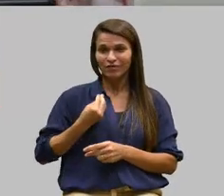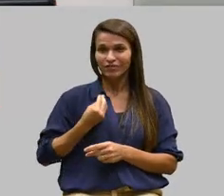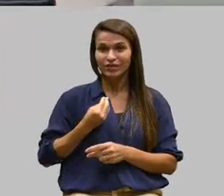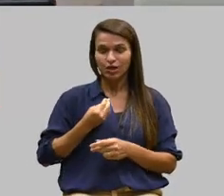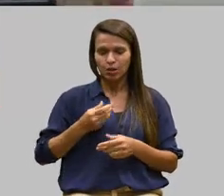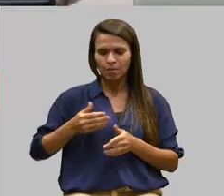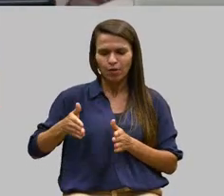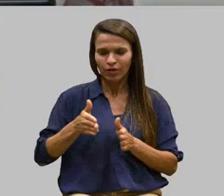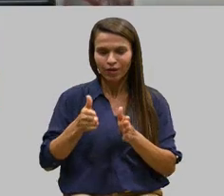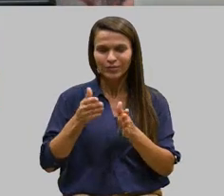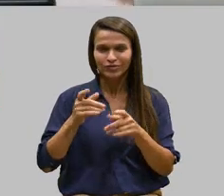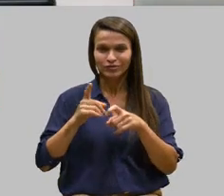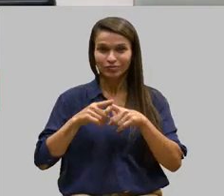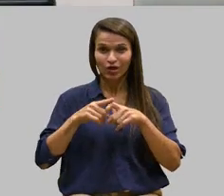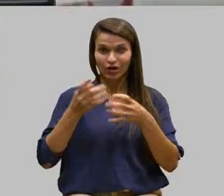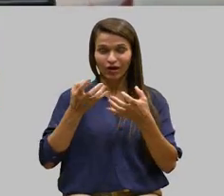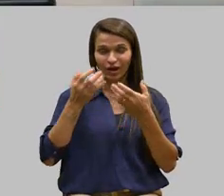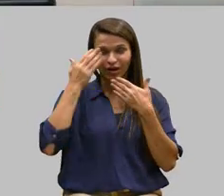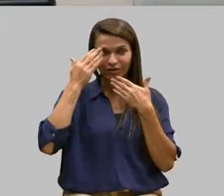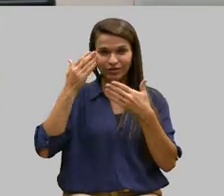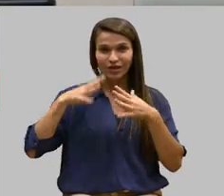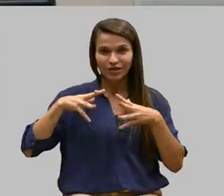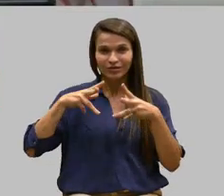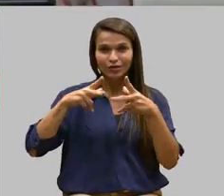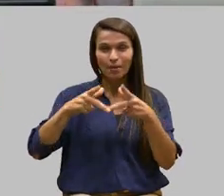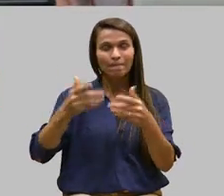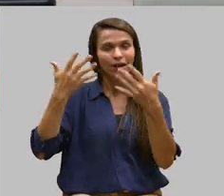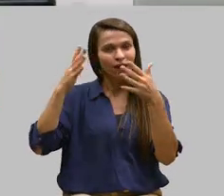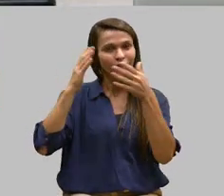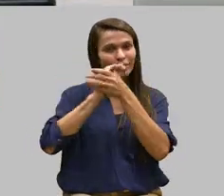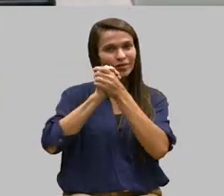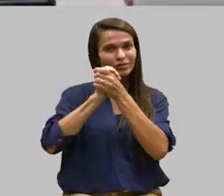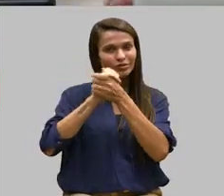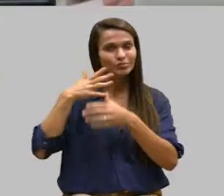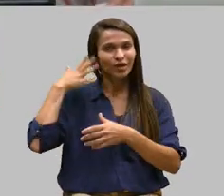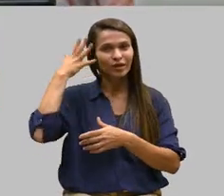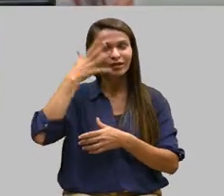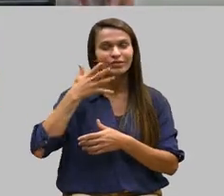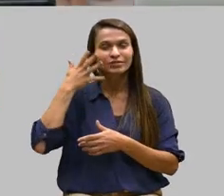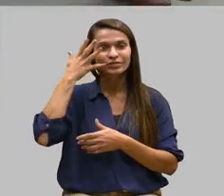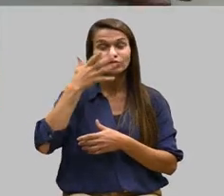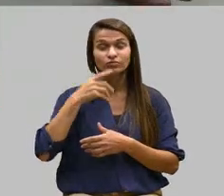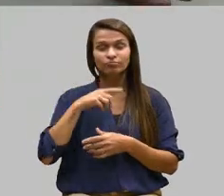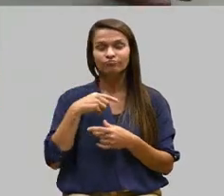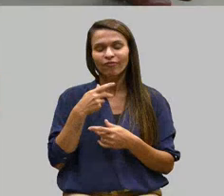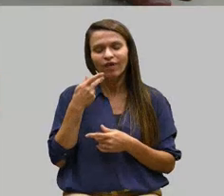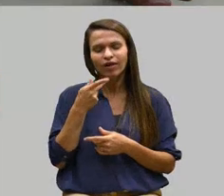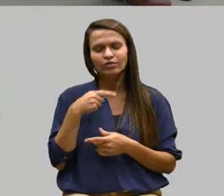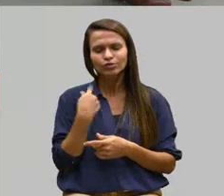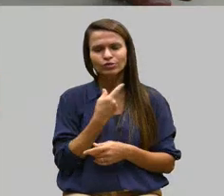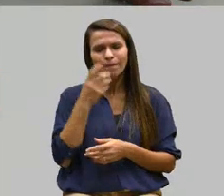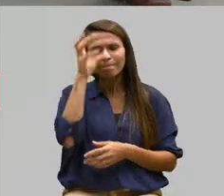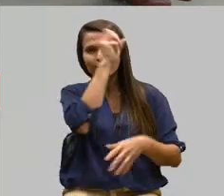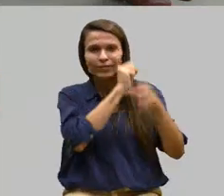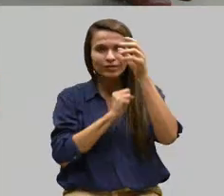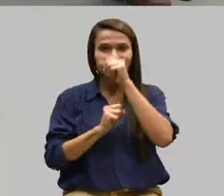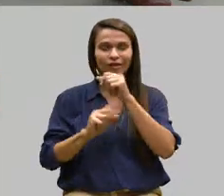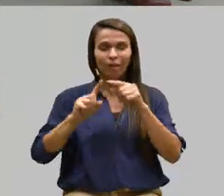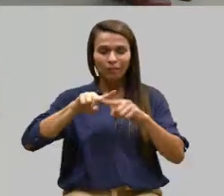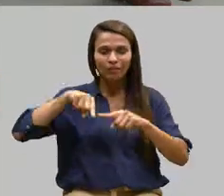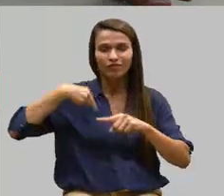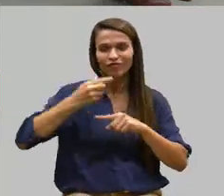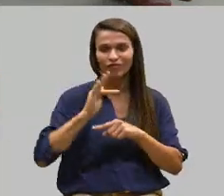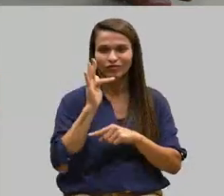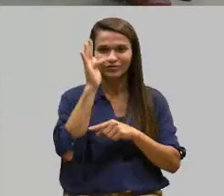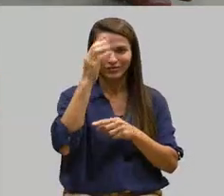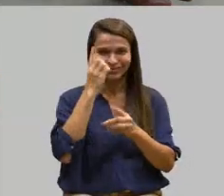agradecer a todos parabenizar os palestrantes dizer realmente Que Nós aprendemos muito e até a próxima muito obrigado